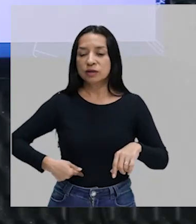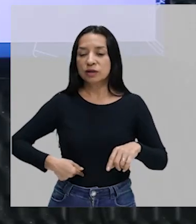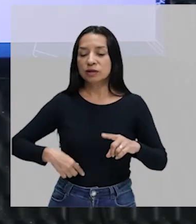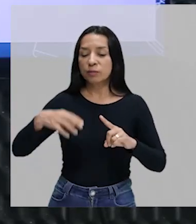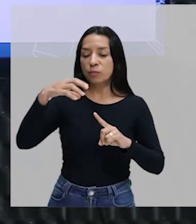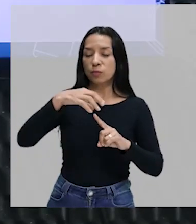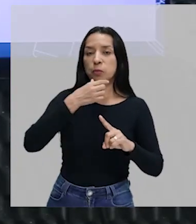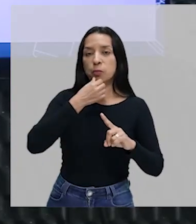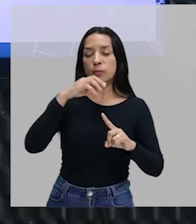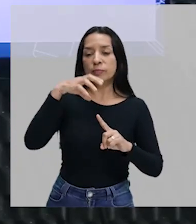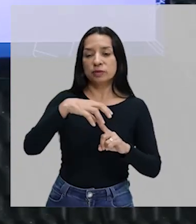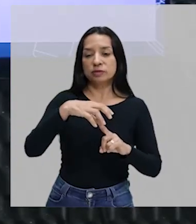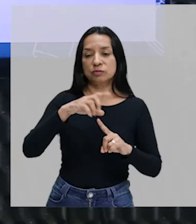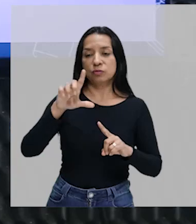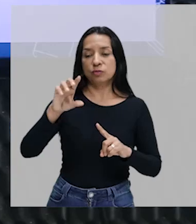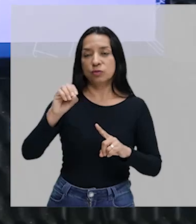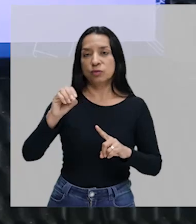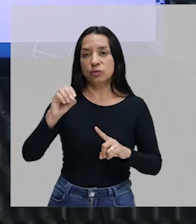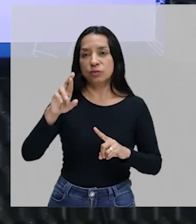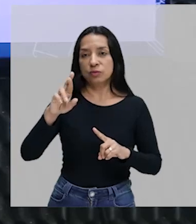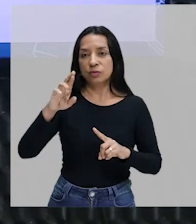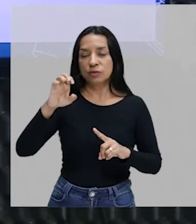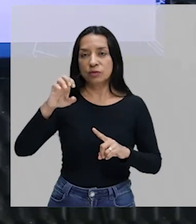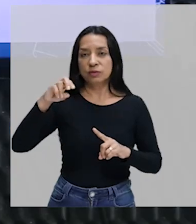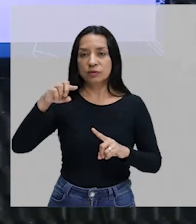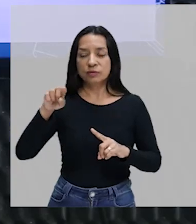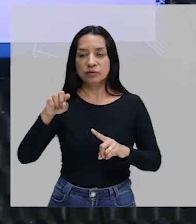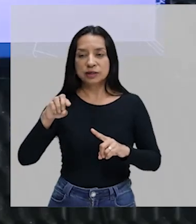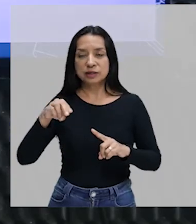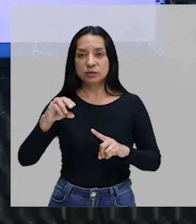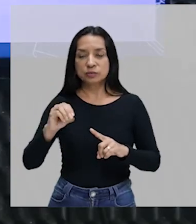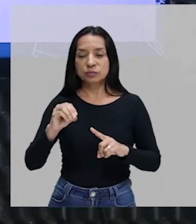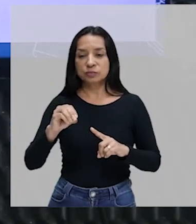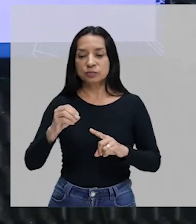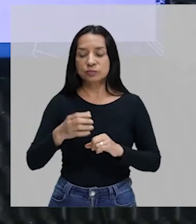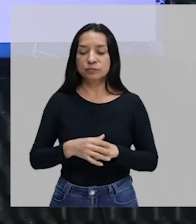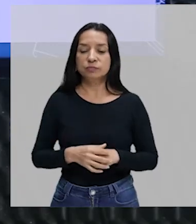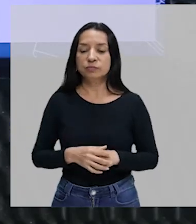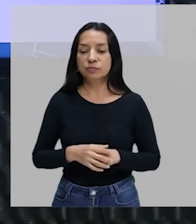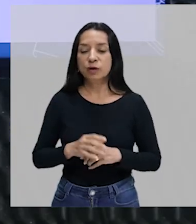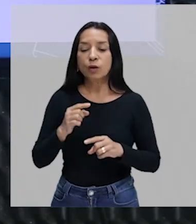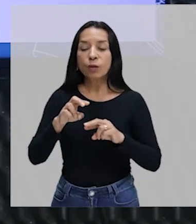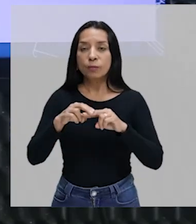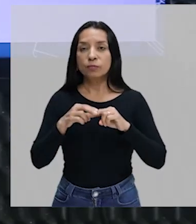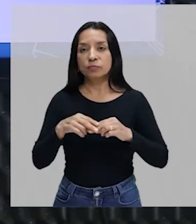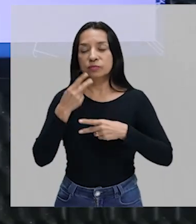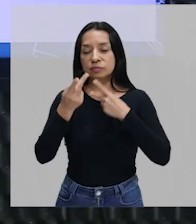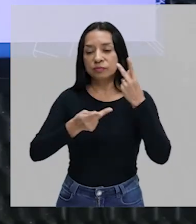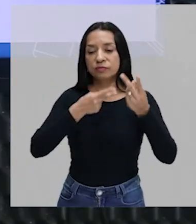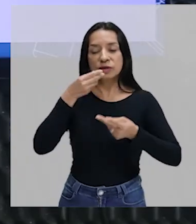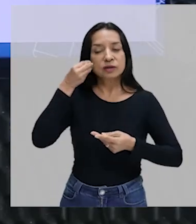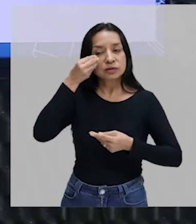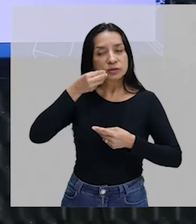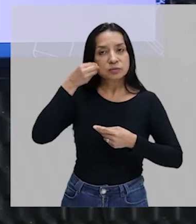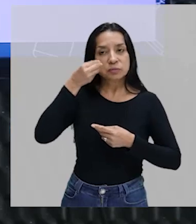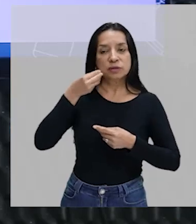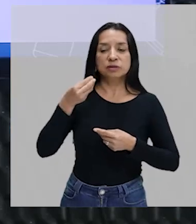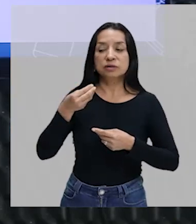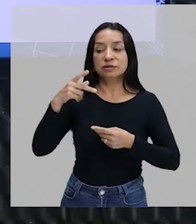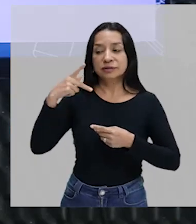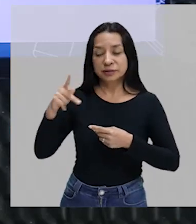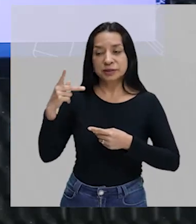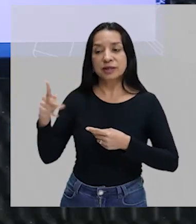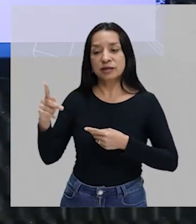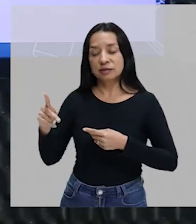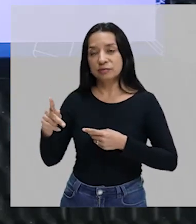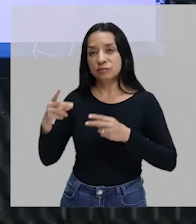de Médici. Por isso que ele fala da experiência dele, que é a experiência de viver numa cidade onde foi república,